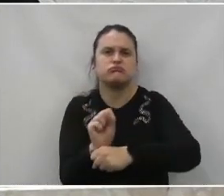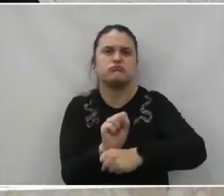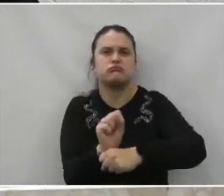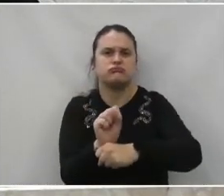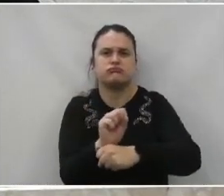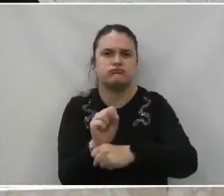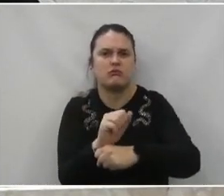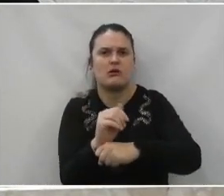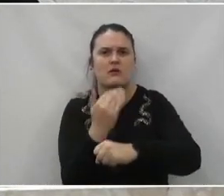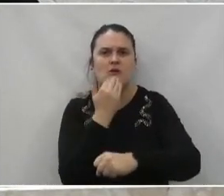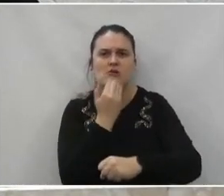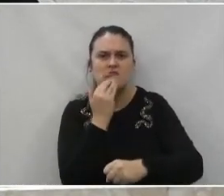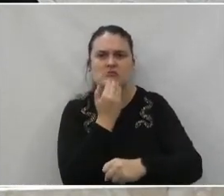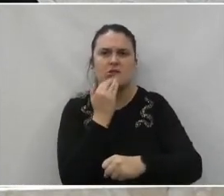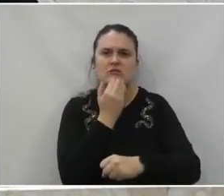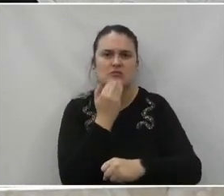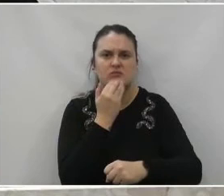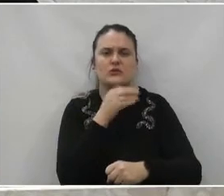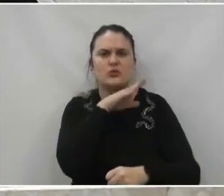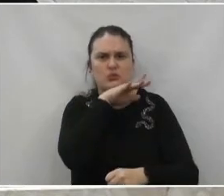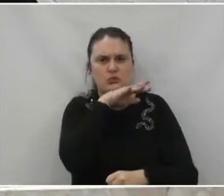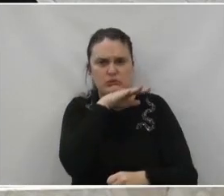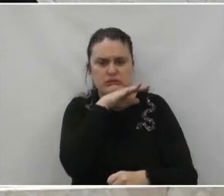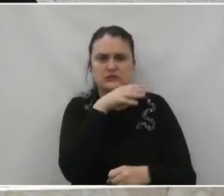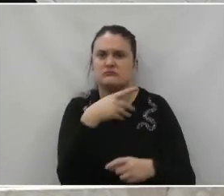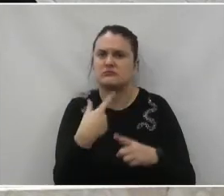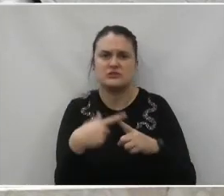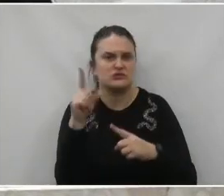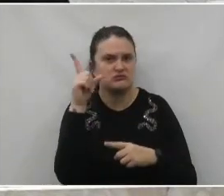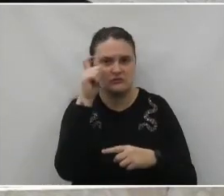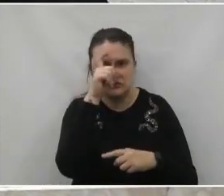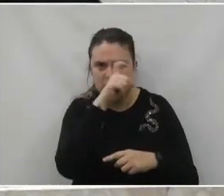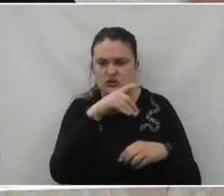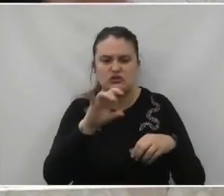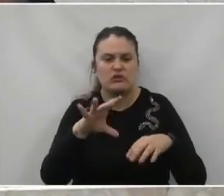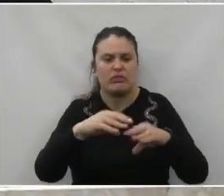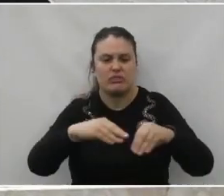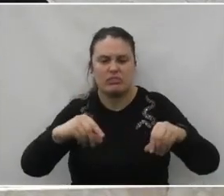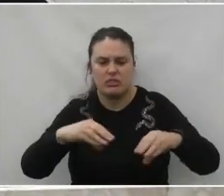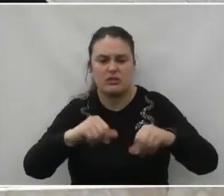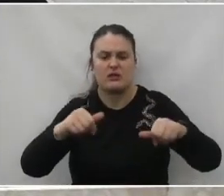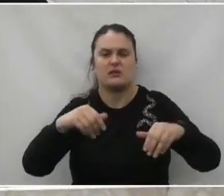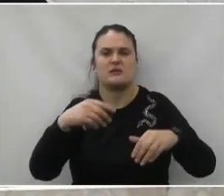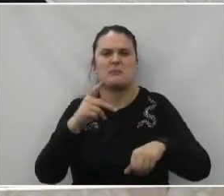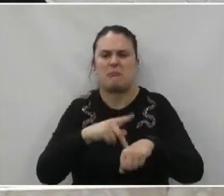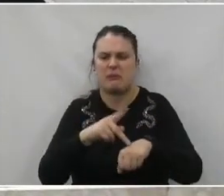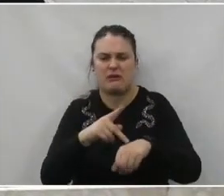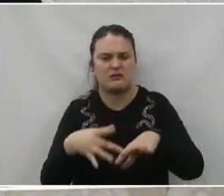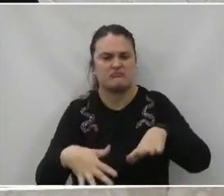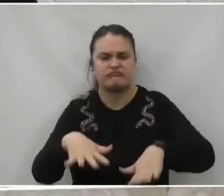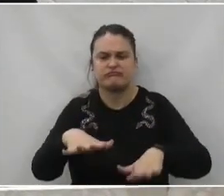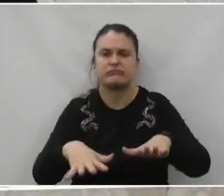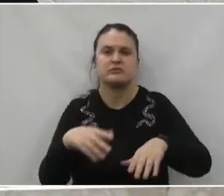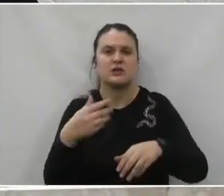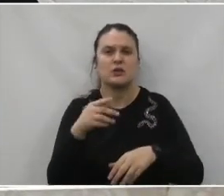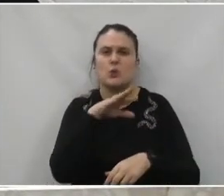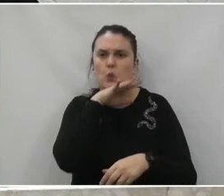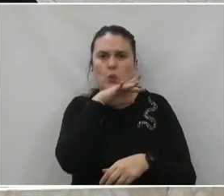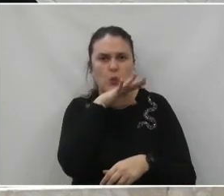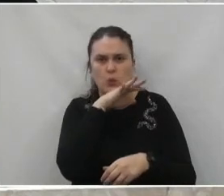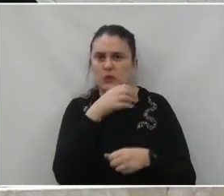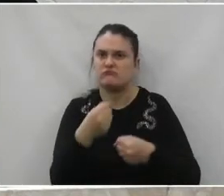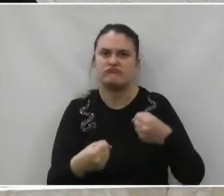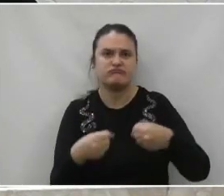local apresenta-se de forma extremamente difícil de ser realizada. Há buracos, pedras relativamente grandes pelo caminho